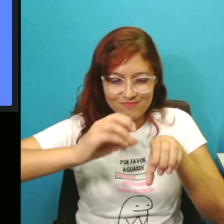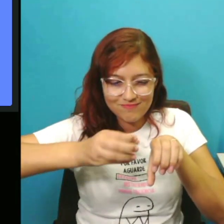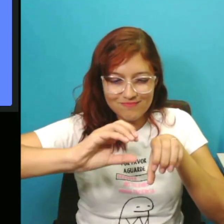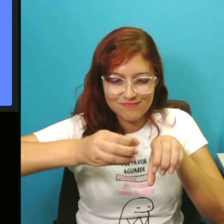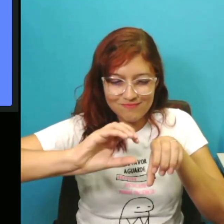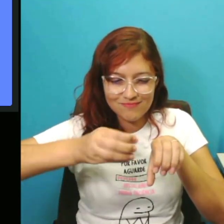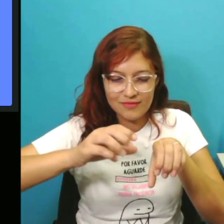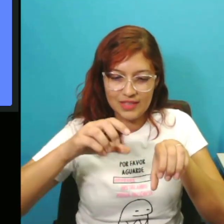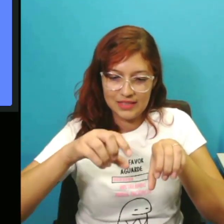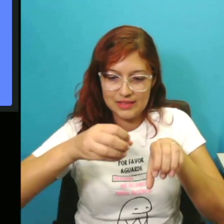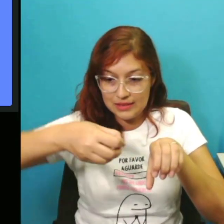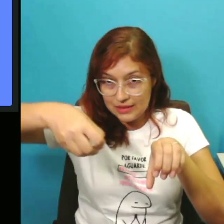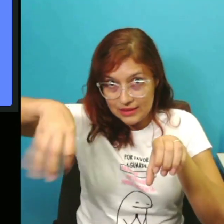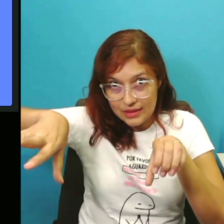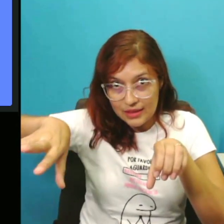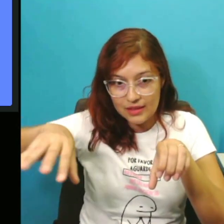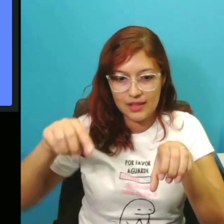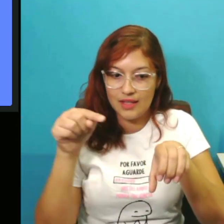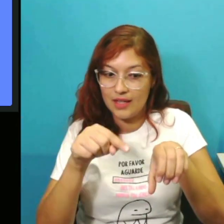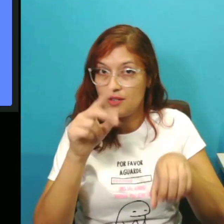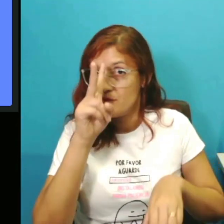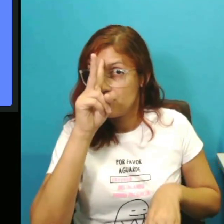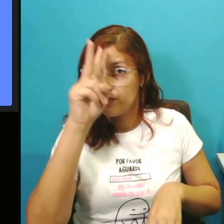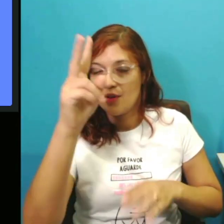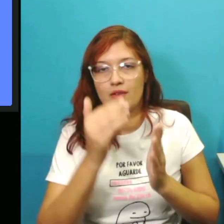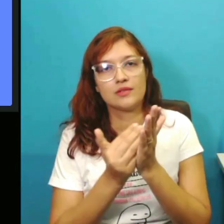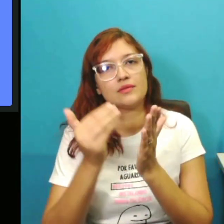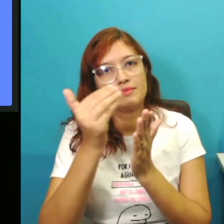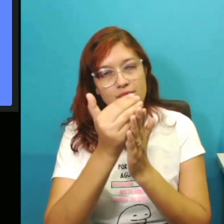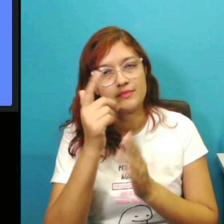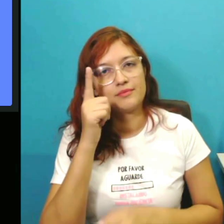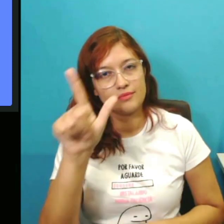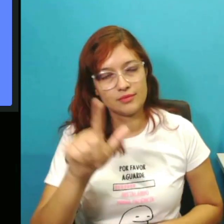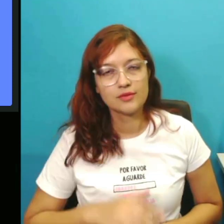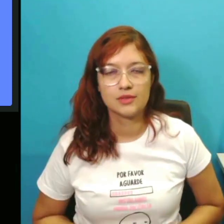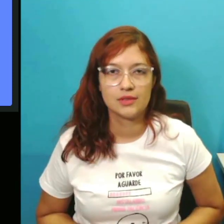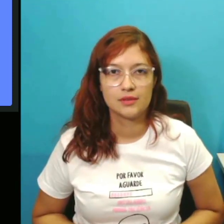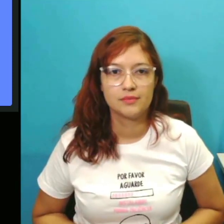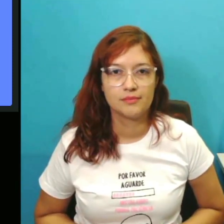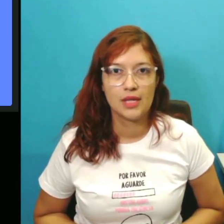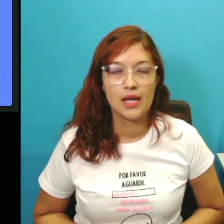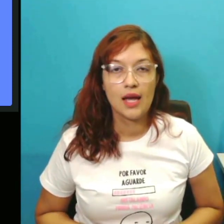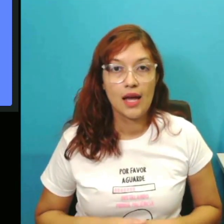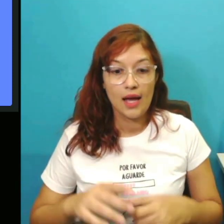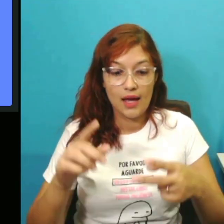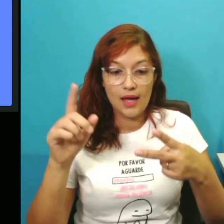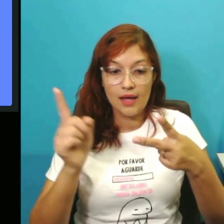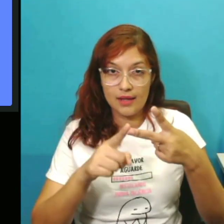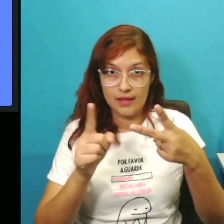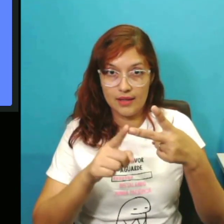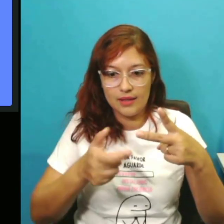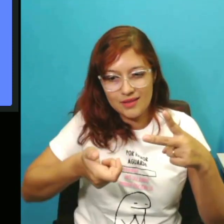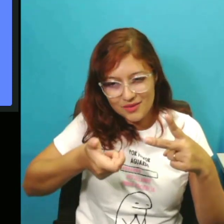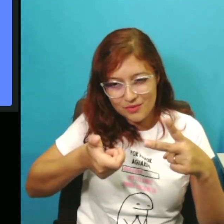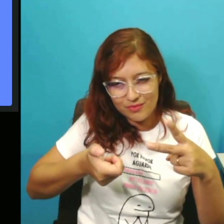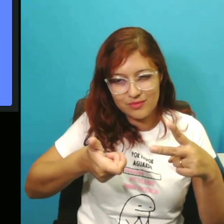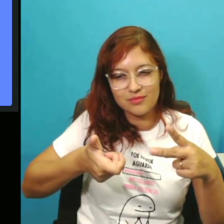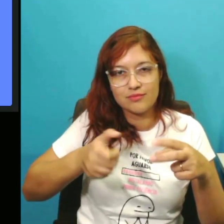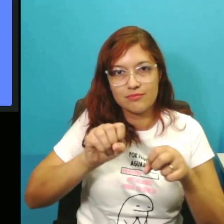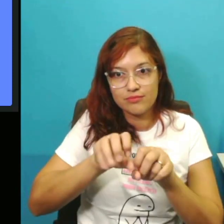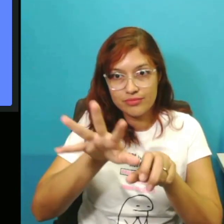Então, quando tira essa peça, ele consegue um efeito mais